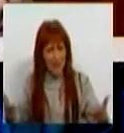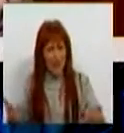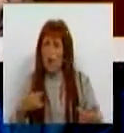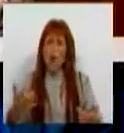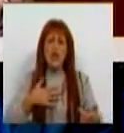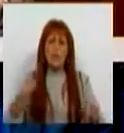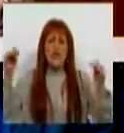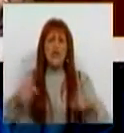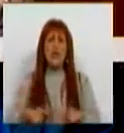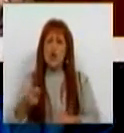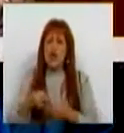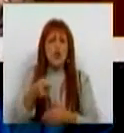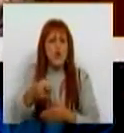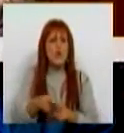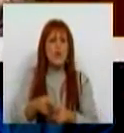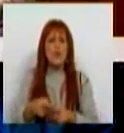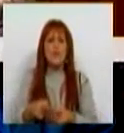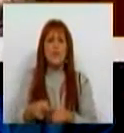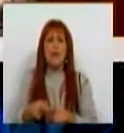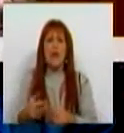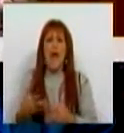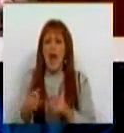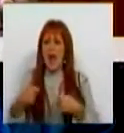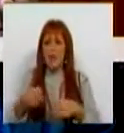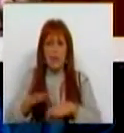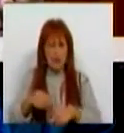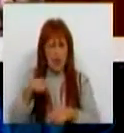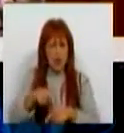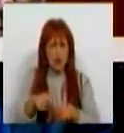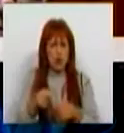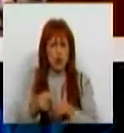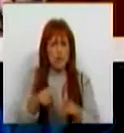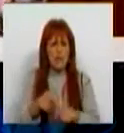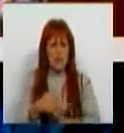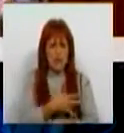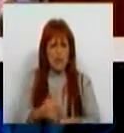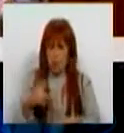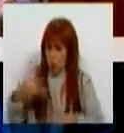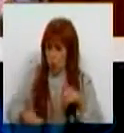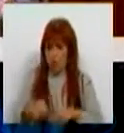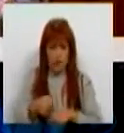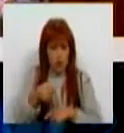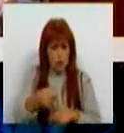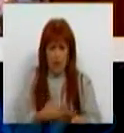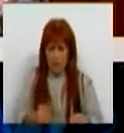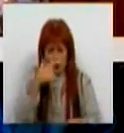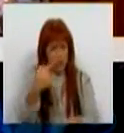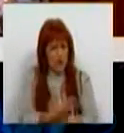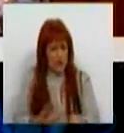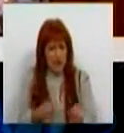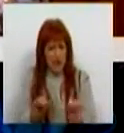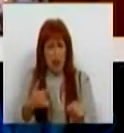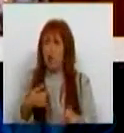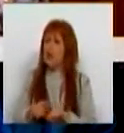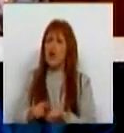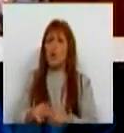não queremos diminuir o subsídio, a despesa com o subsídio de desemprego, porque cortamos o acesso ao subsídio de desemprego de quem está desempregado. Nós